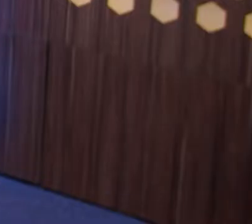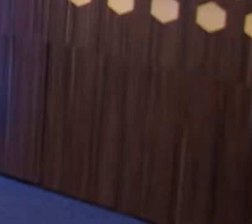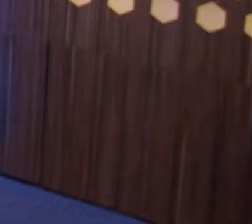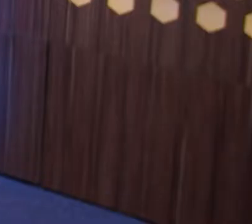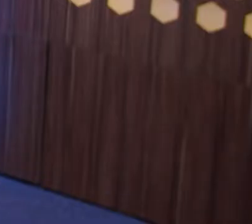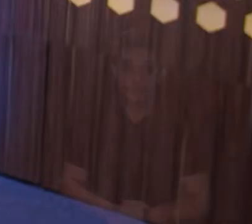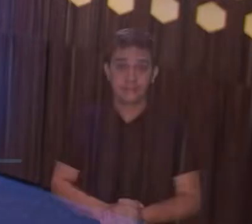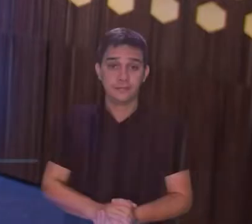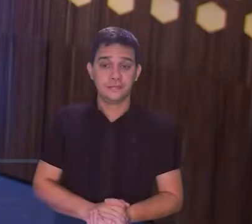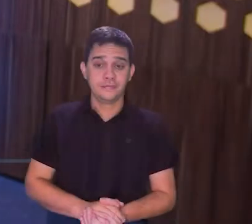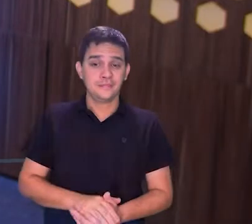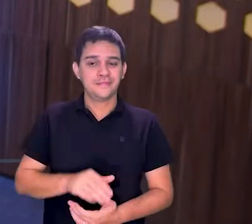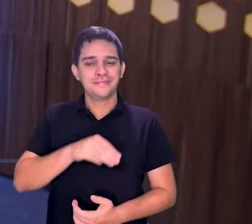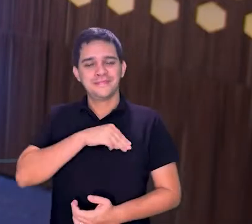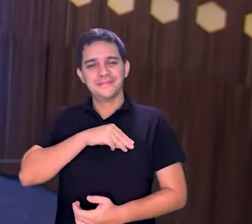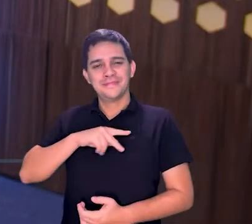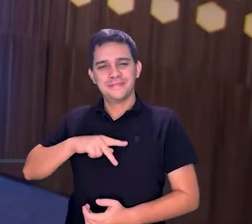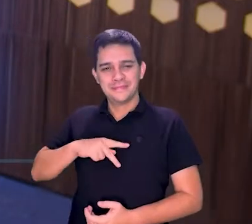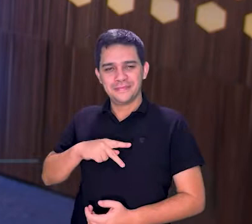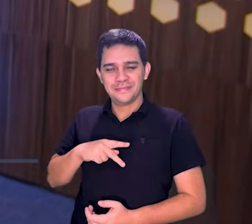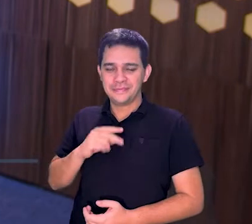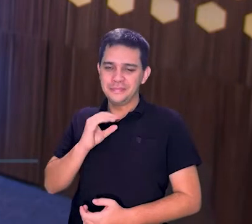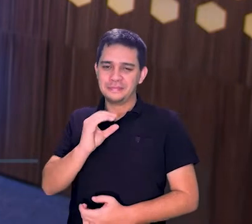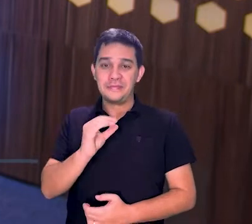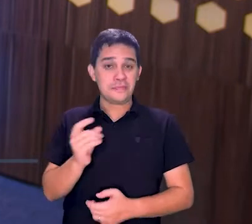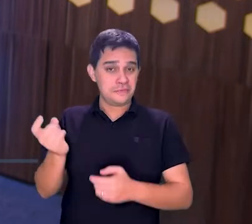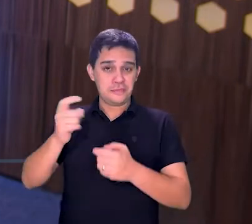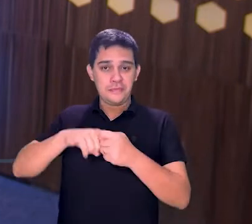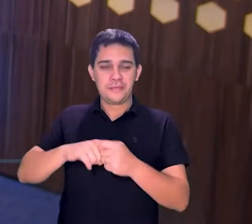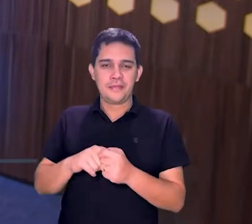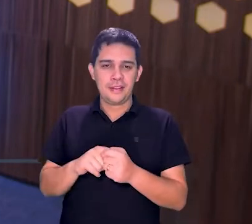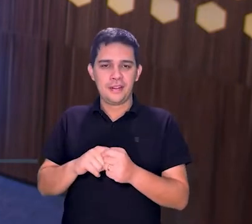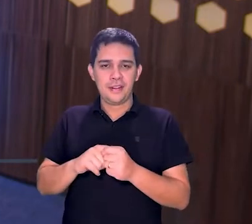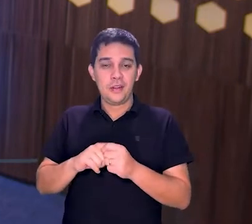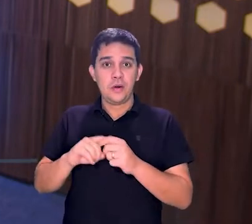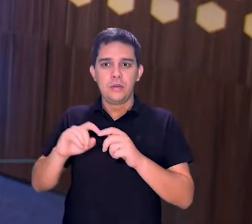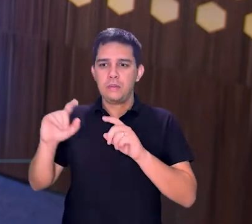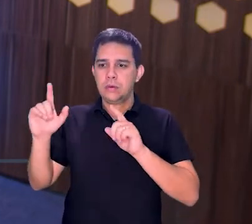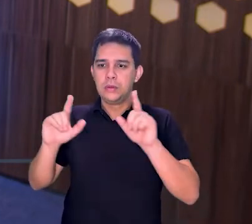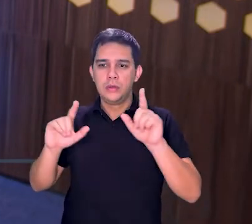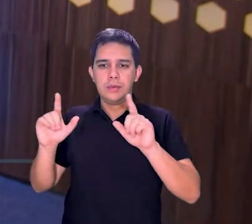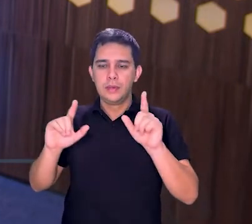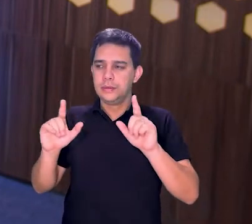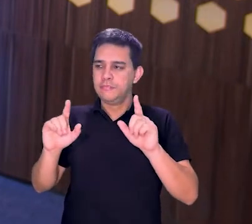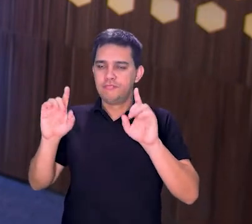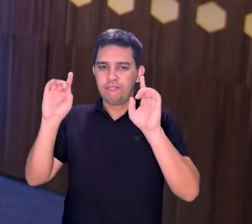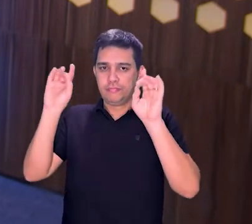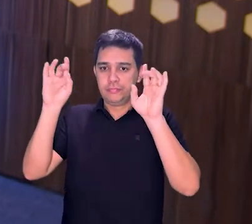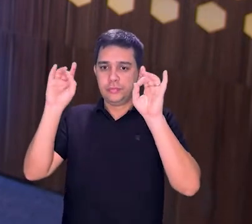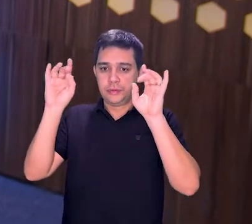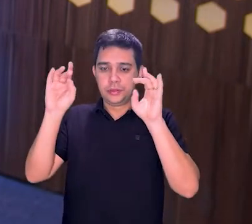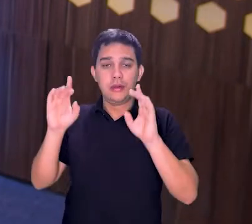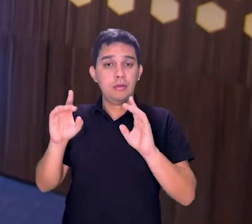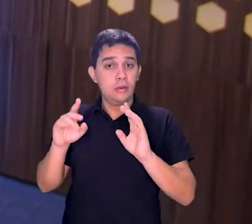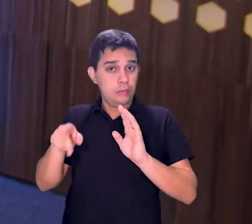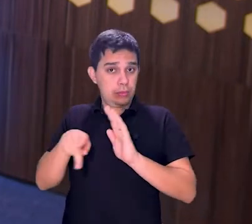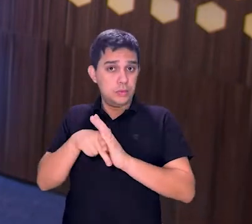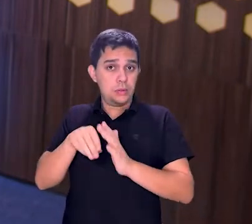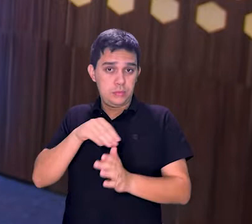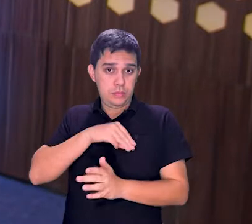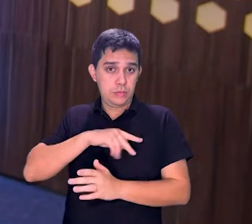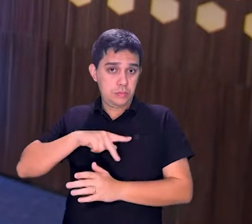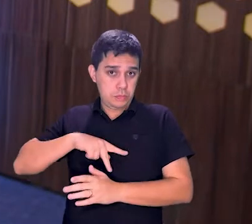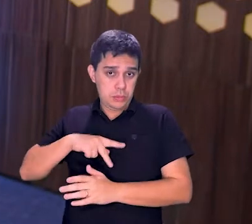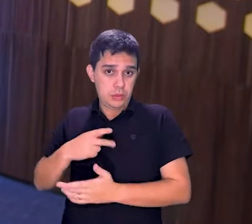O MP Cidadão está de volta. O programa Personalidades do MPRJ é um projeto desenvolvido pelo Centro